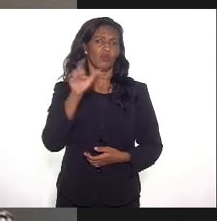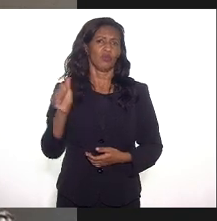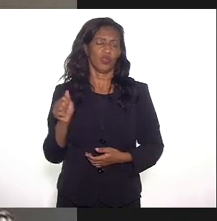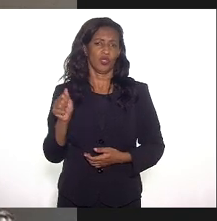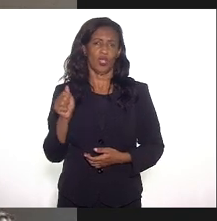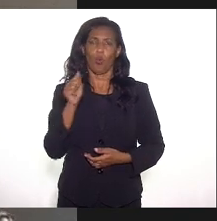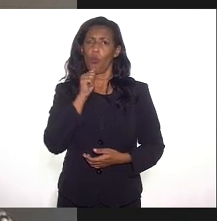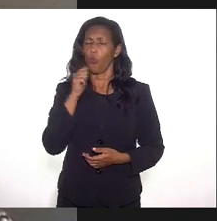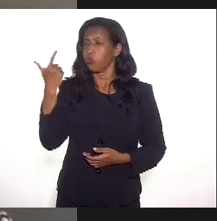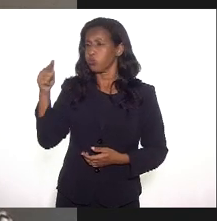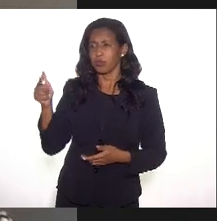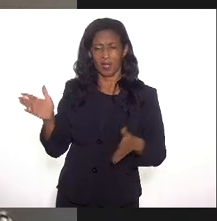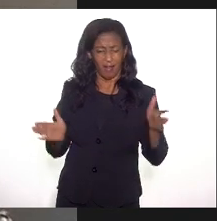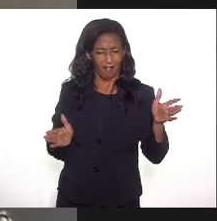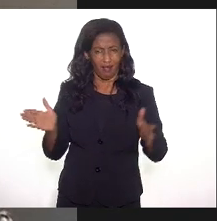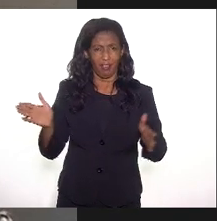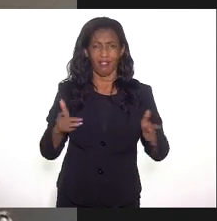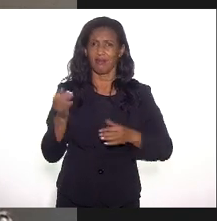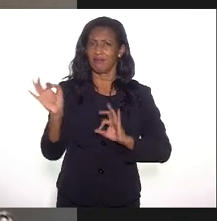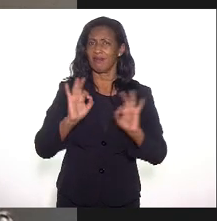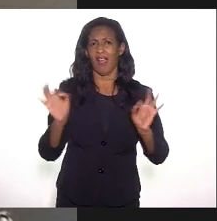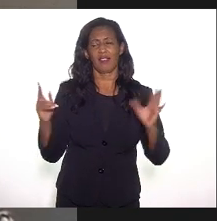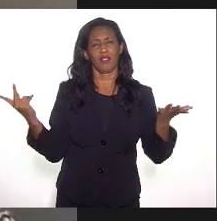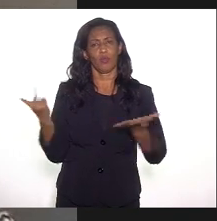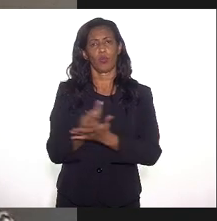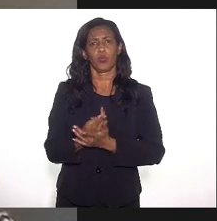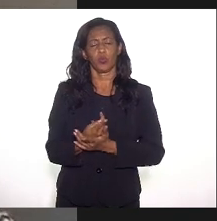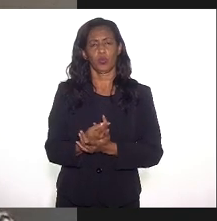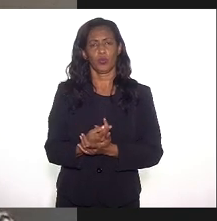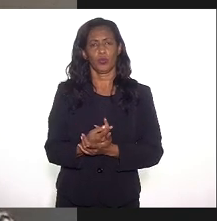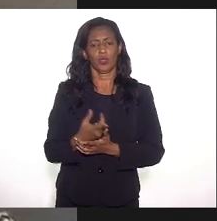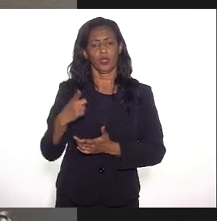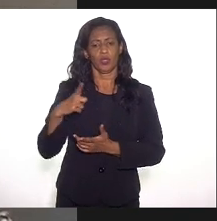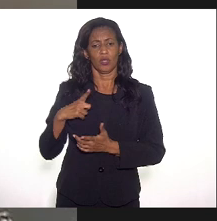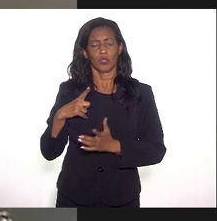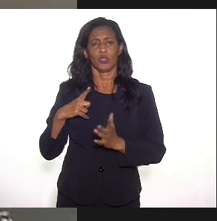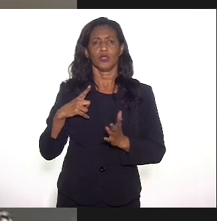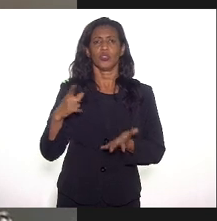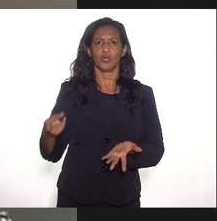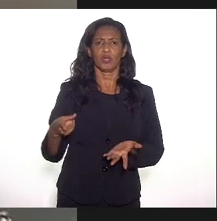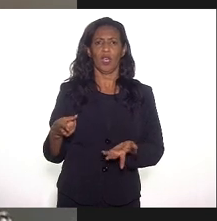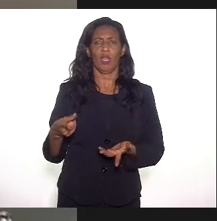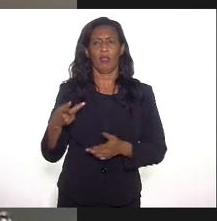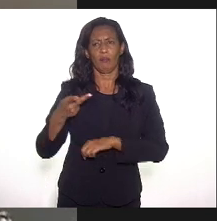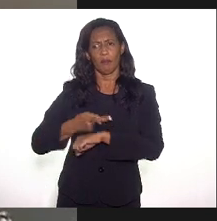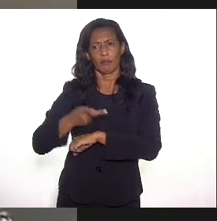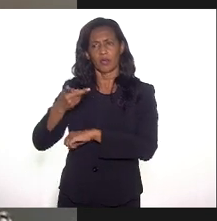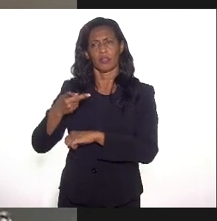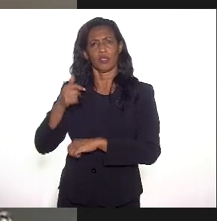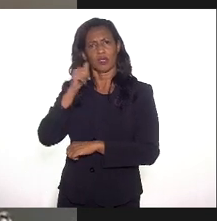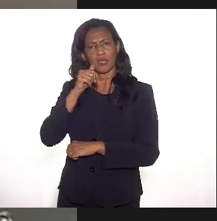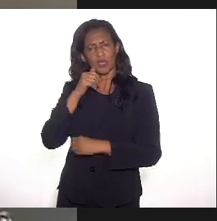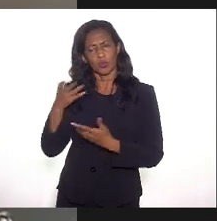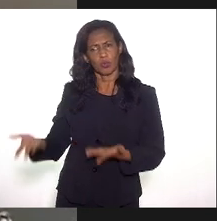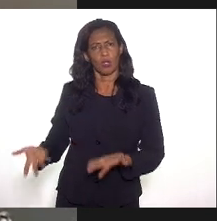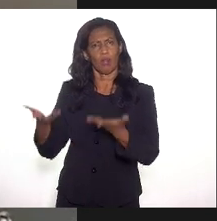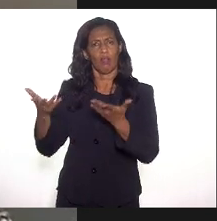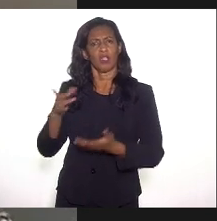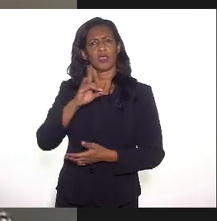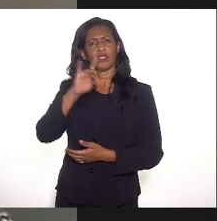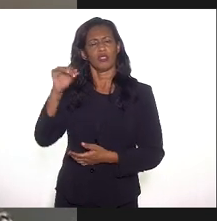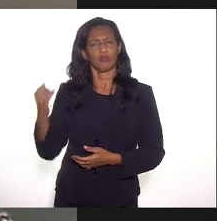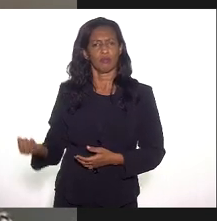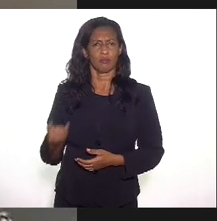não tivesse nenhuma dificuldade de realizar e de estar premiando essas mulheres, dada a relevância dessa data tão